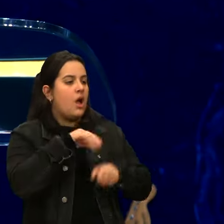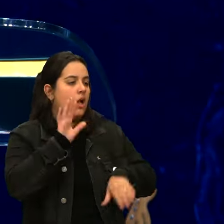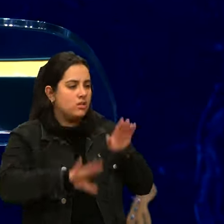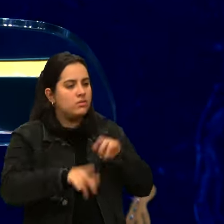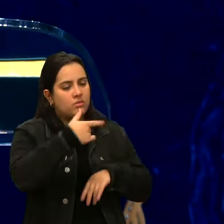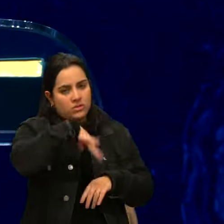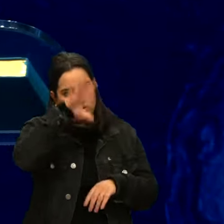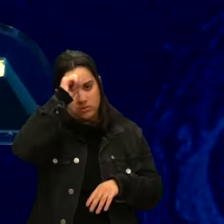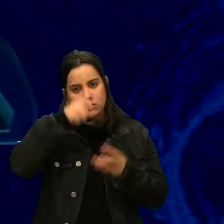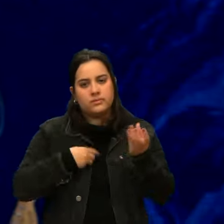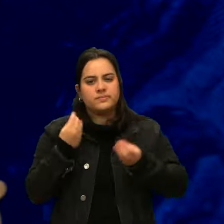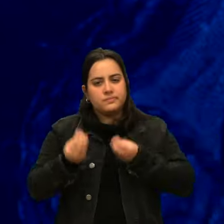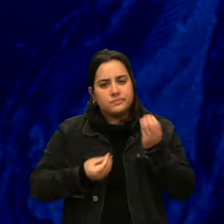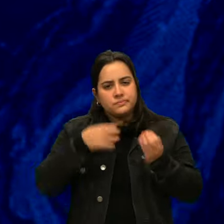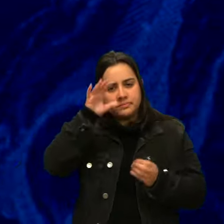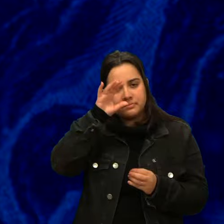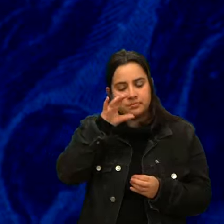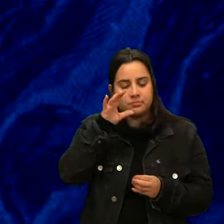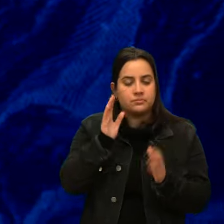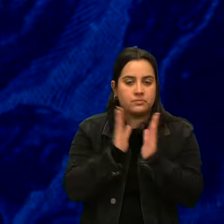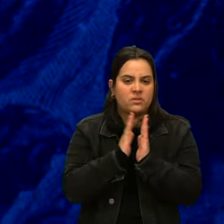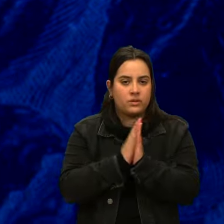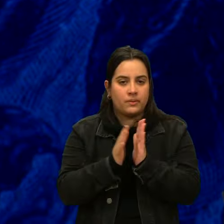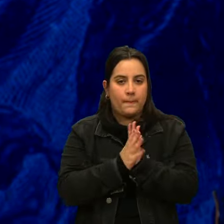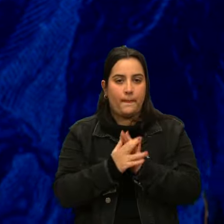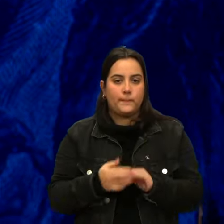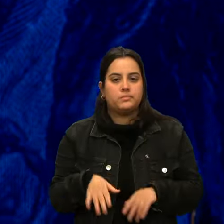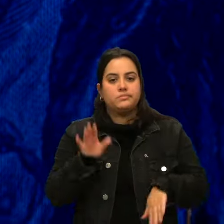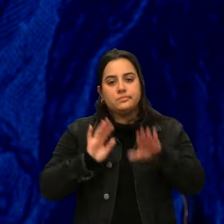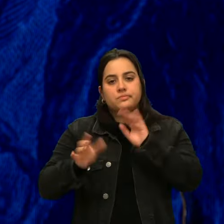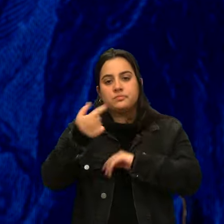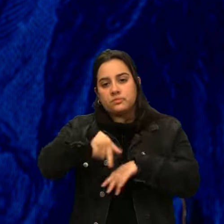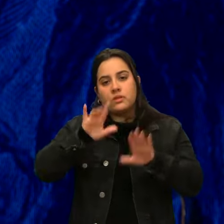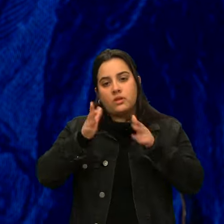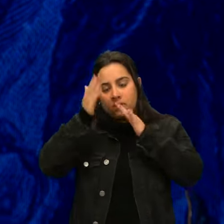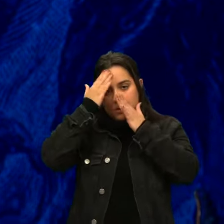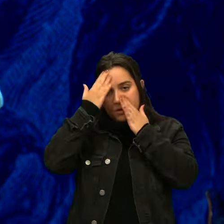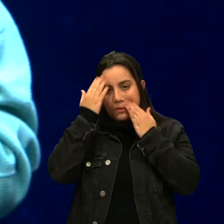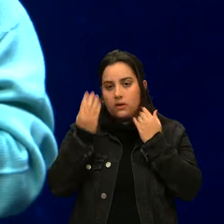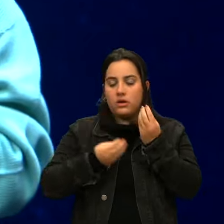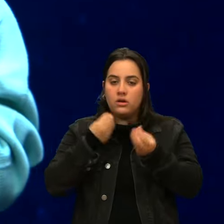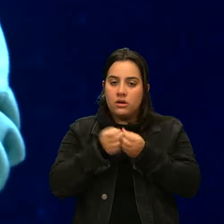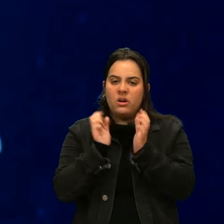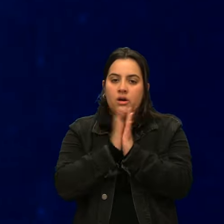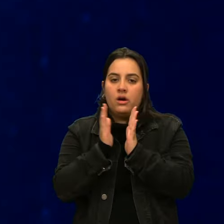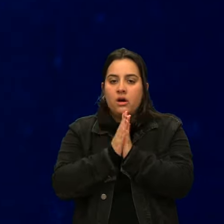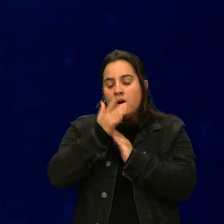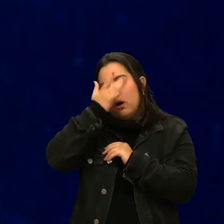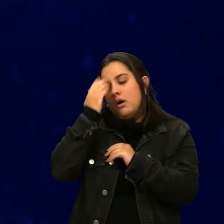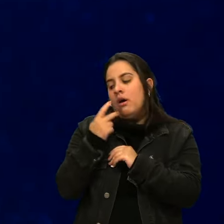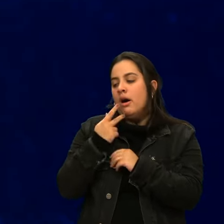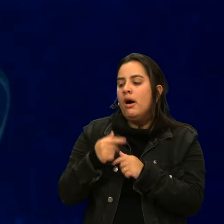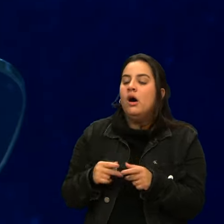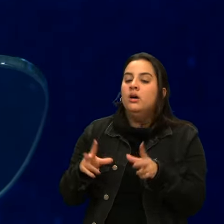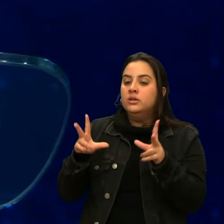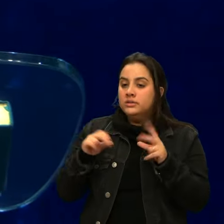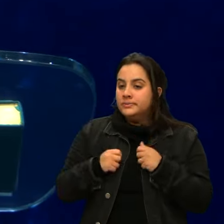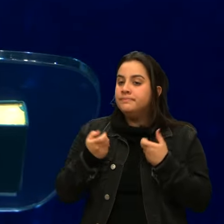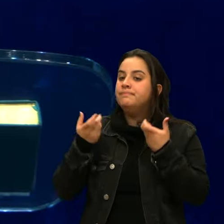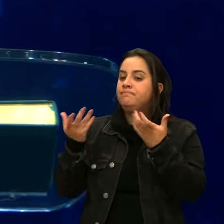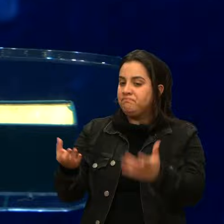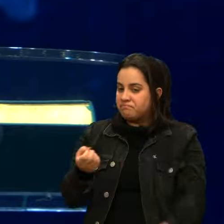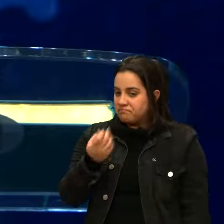como orar. Talvez você é sentinela e você já sabe como você vai orar de uma forma que as pessoas vão falar, uau, esse cara é muito